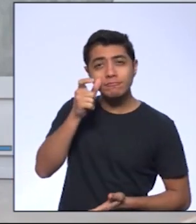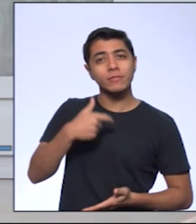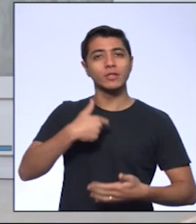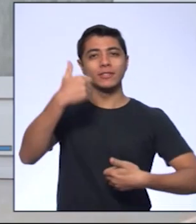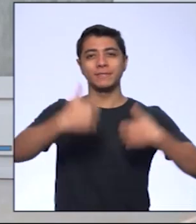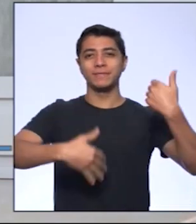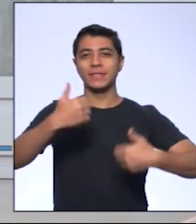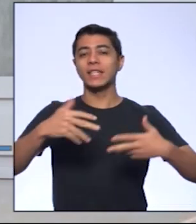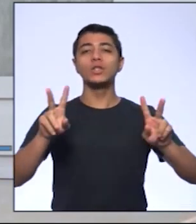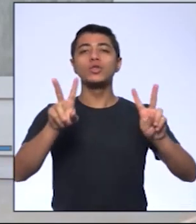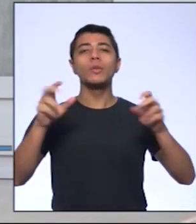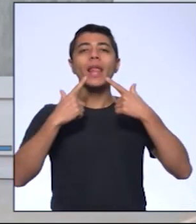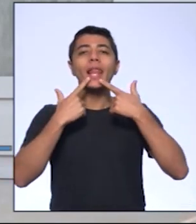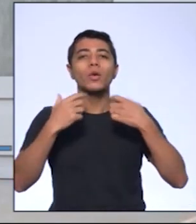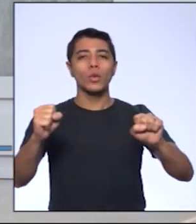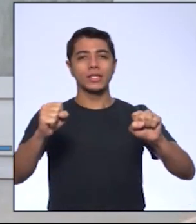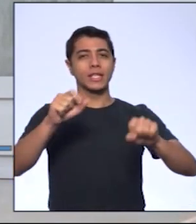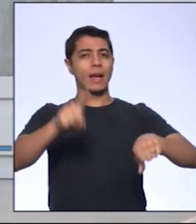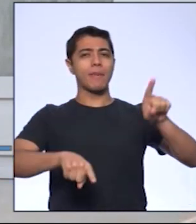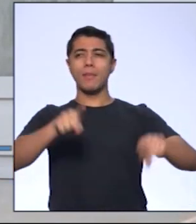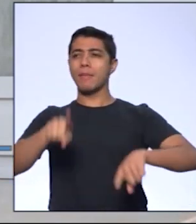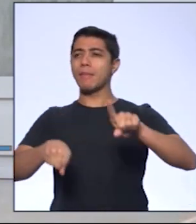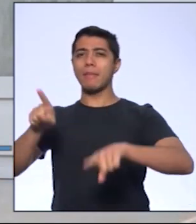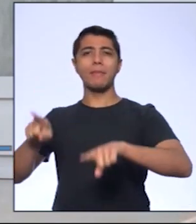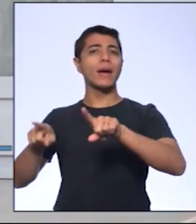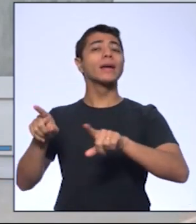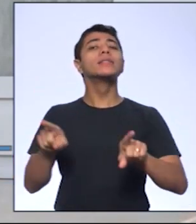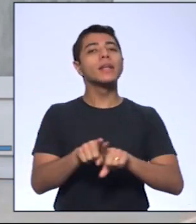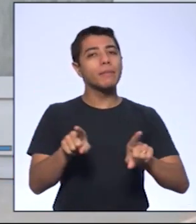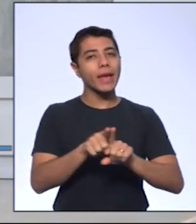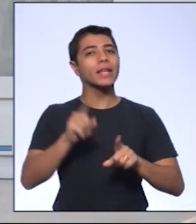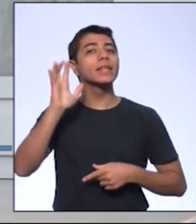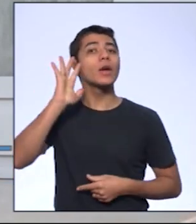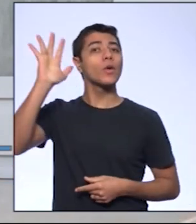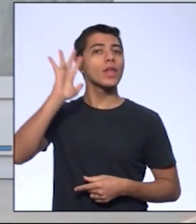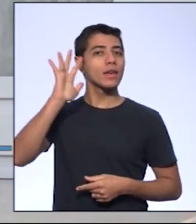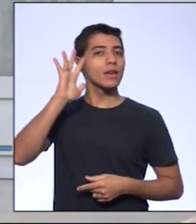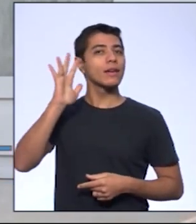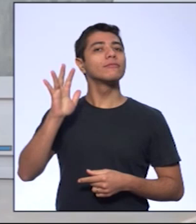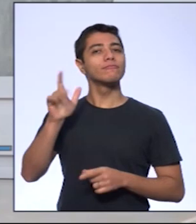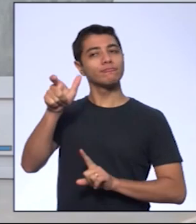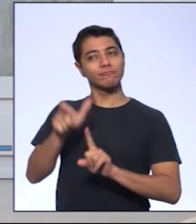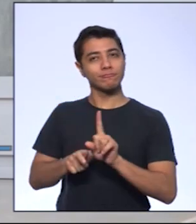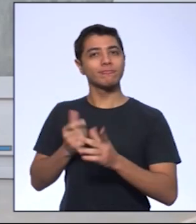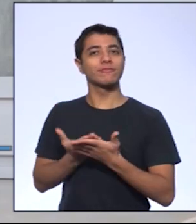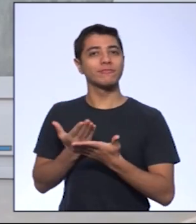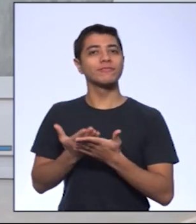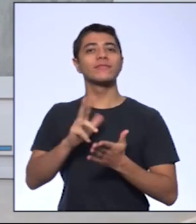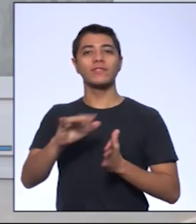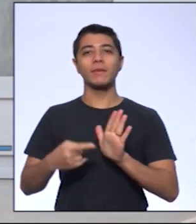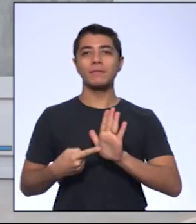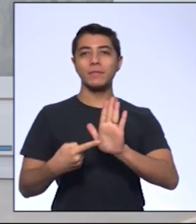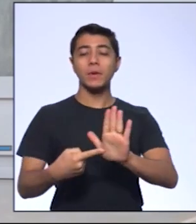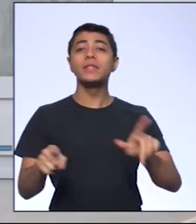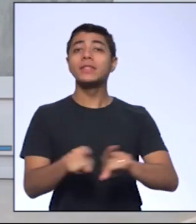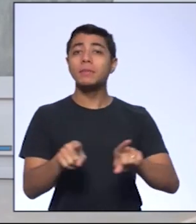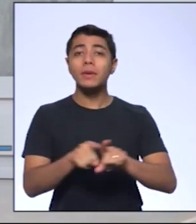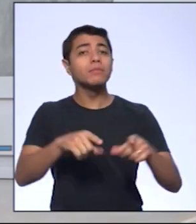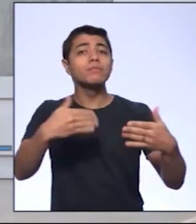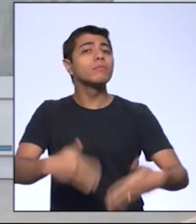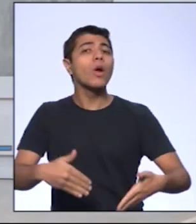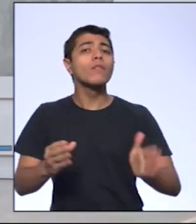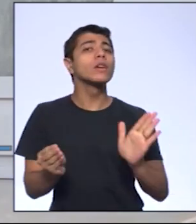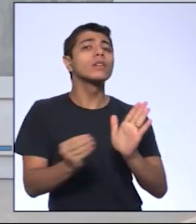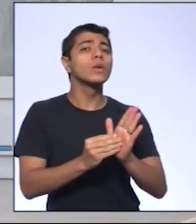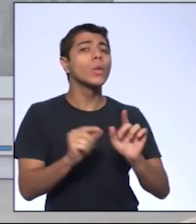do referencial teórico dessa aula e também algumas questões, mostrando como é que a prova aborda esse assunto. Vamos lá? Quando a